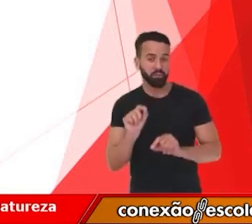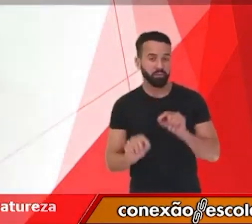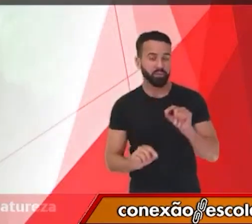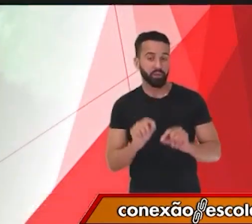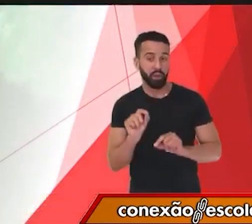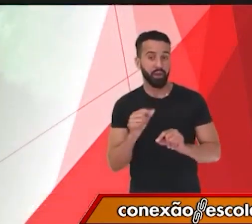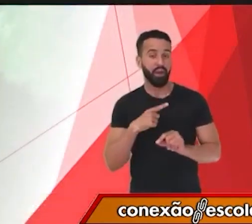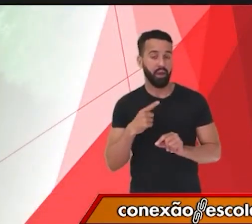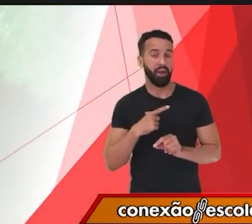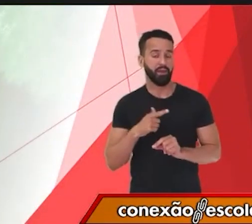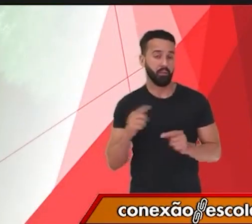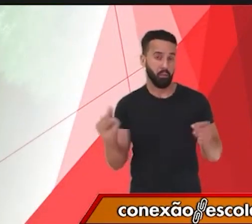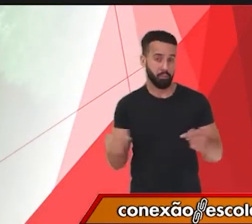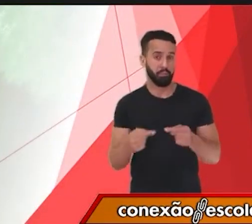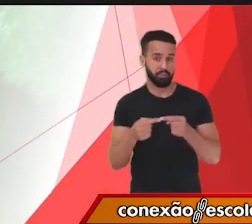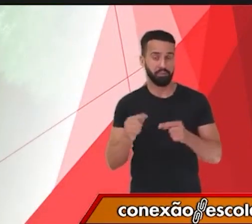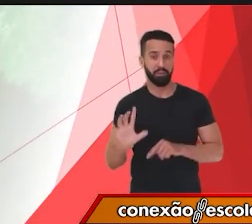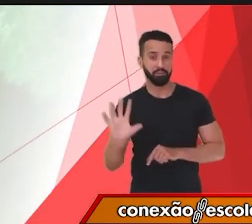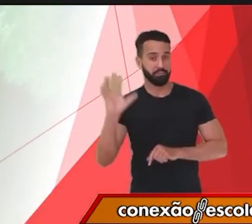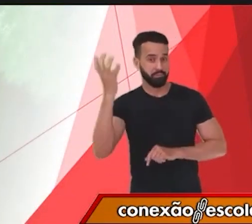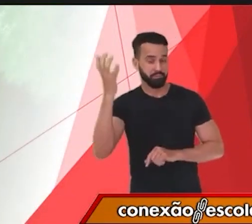ao que nós chamamos de tempo.